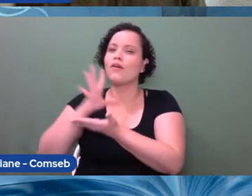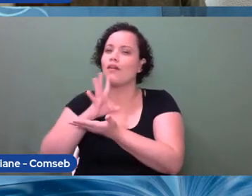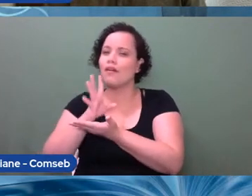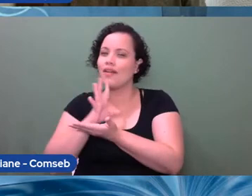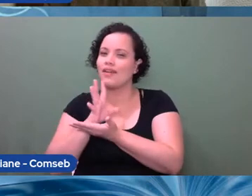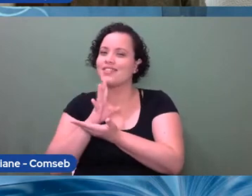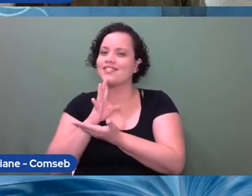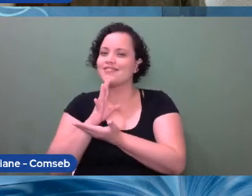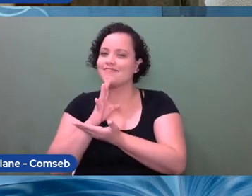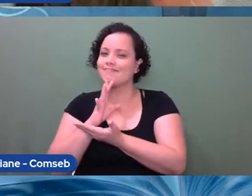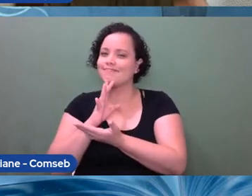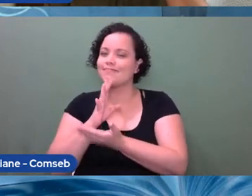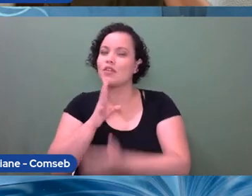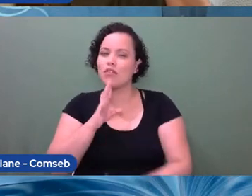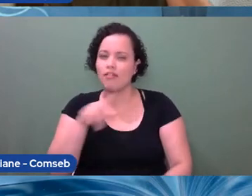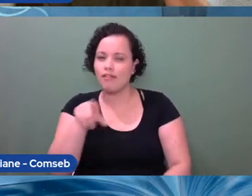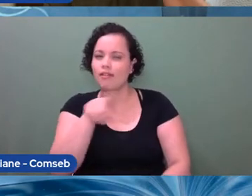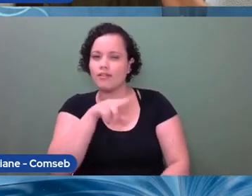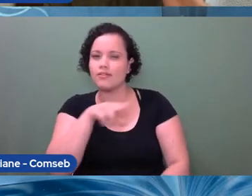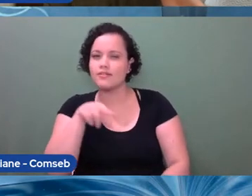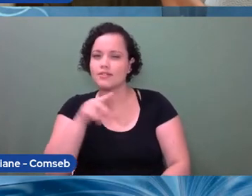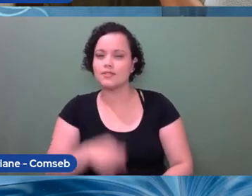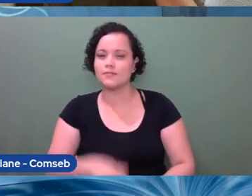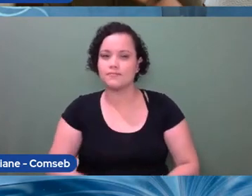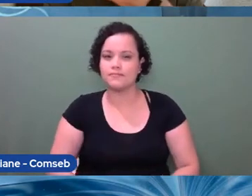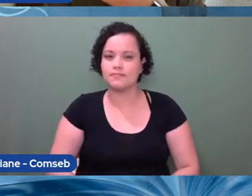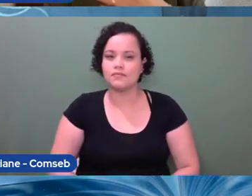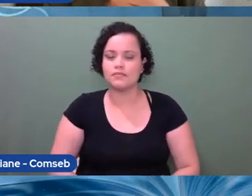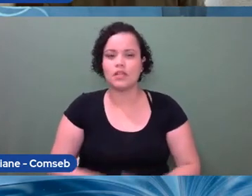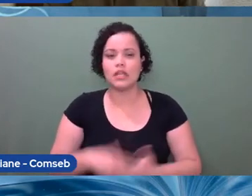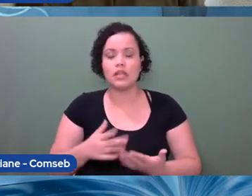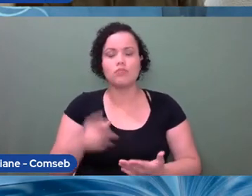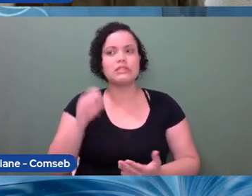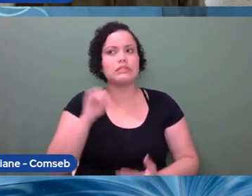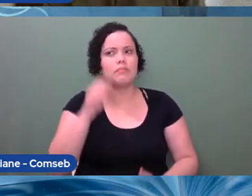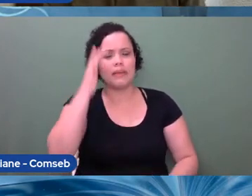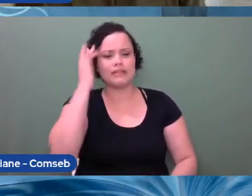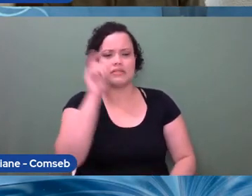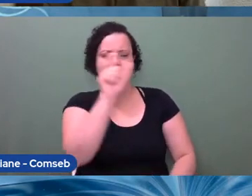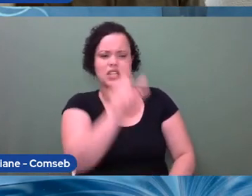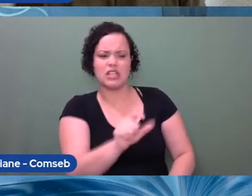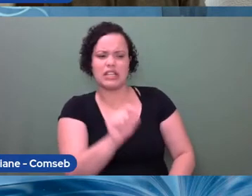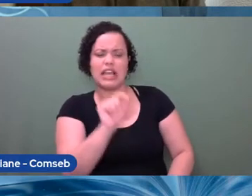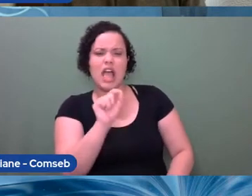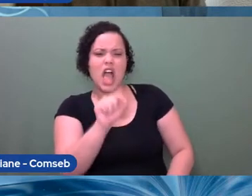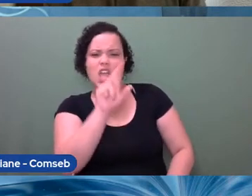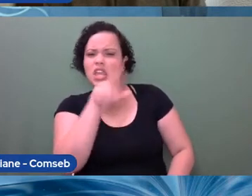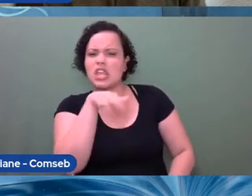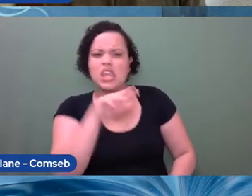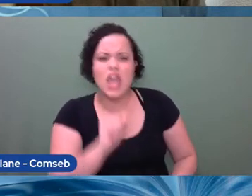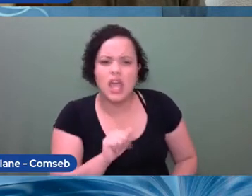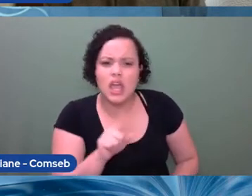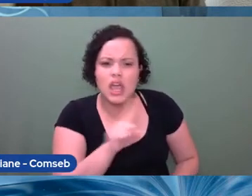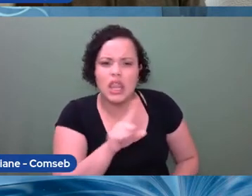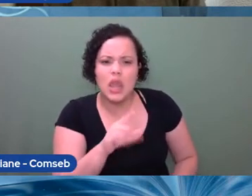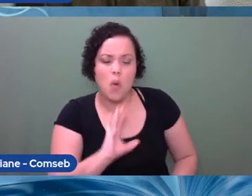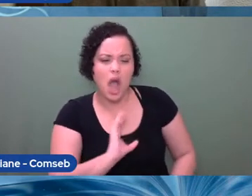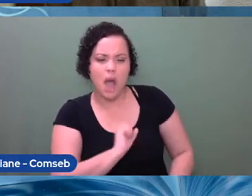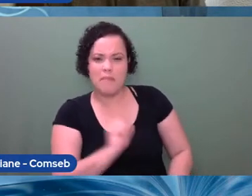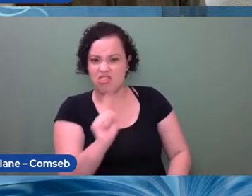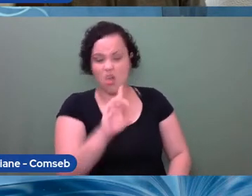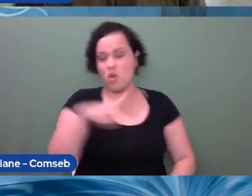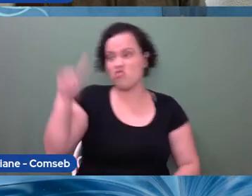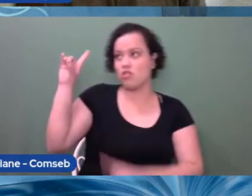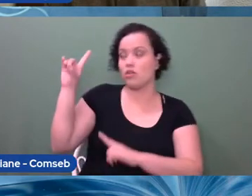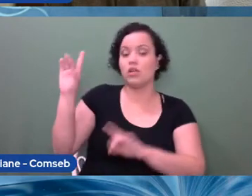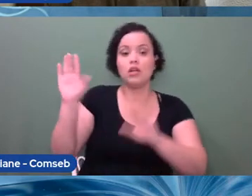conhece, entendeu? Aí ele diz o seguinte, lá mais na frente, quem não ama, não é de Deus. Então ele está dizendo o seguinte, quem não ama, não é que não seja de Deus. Está